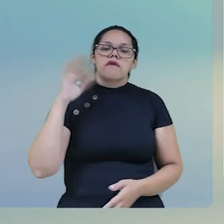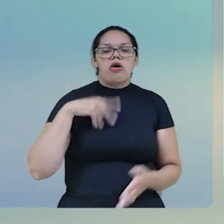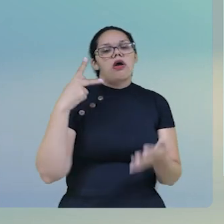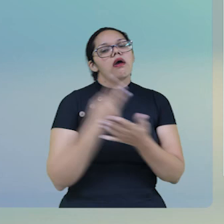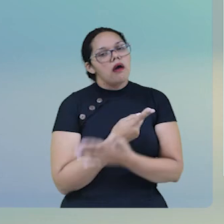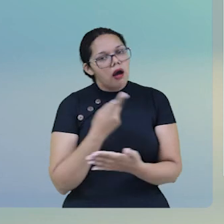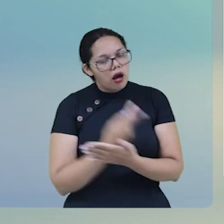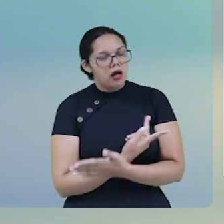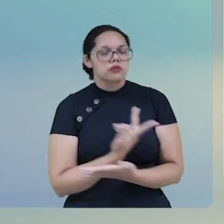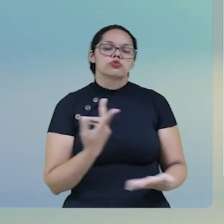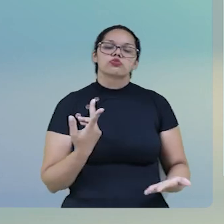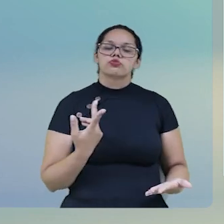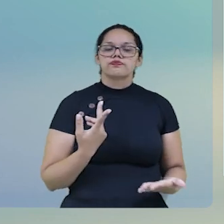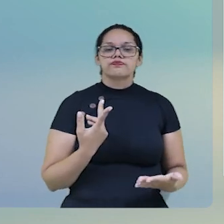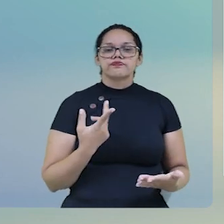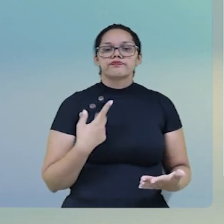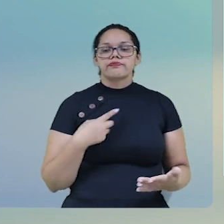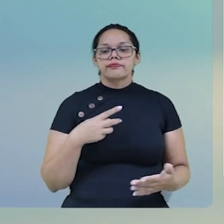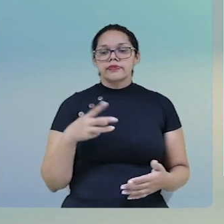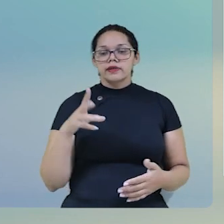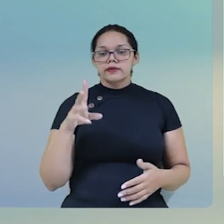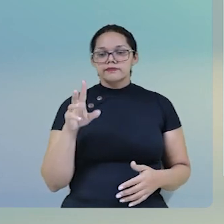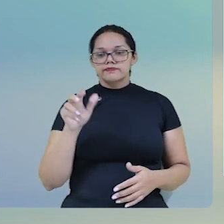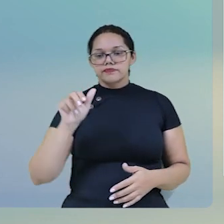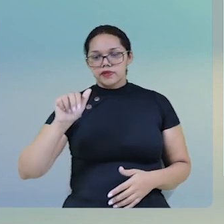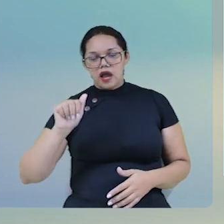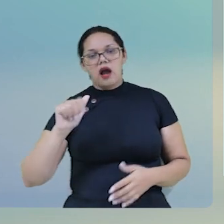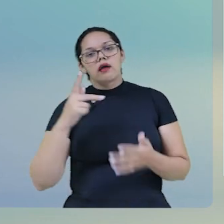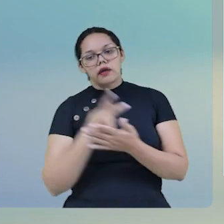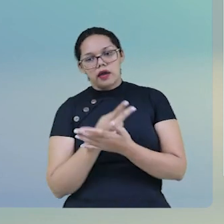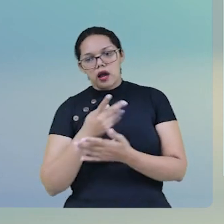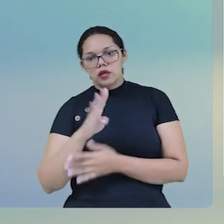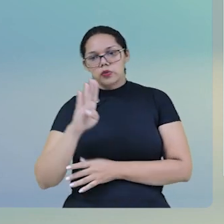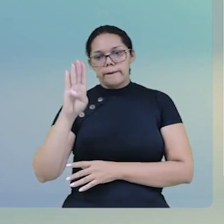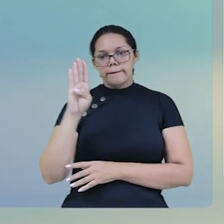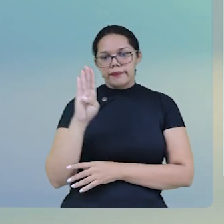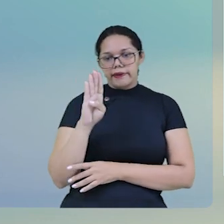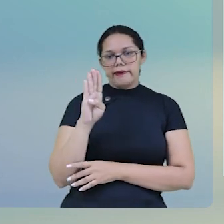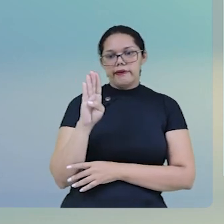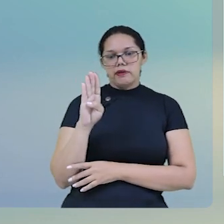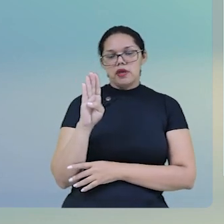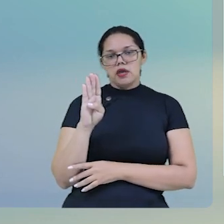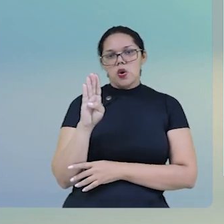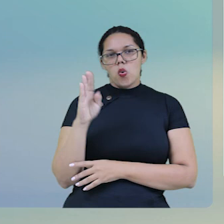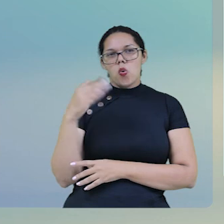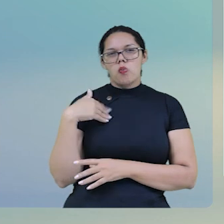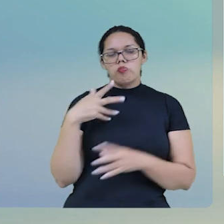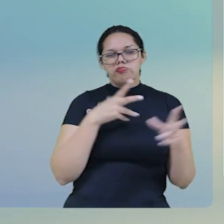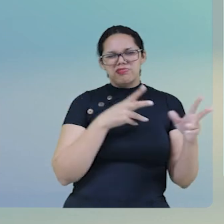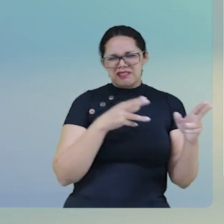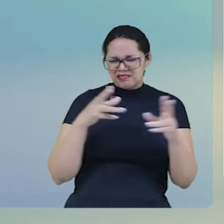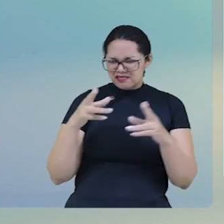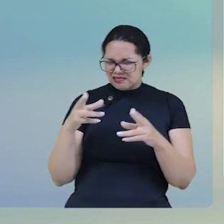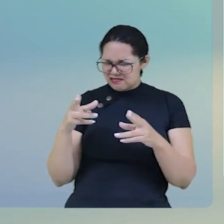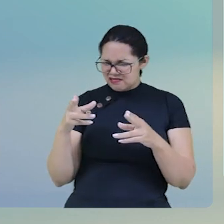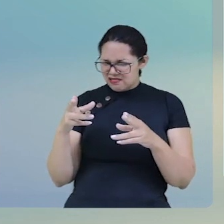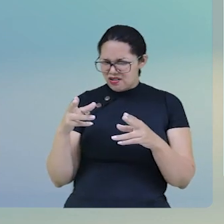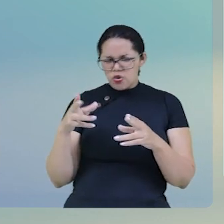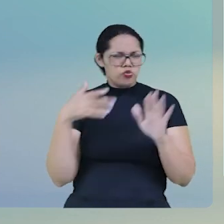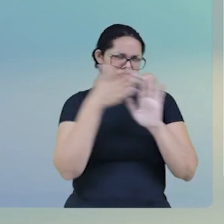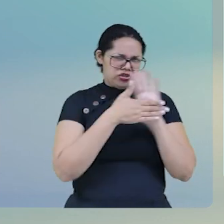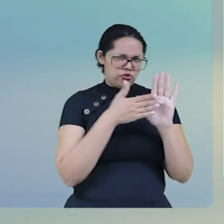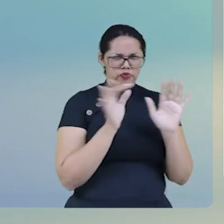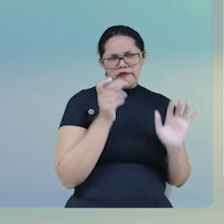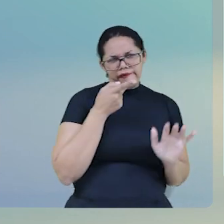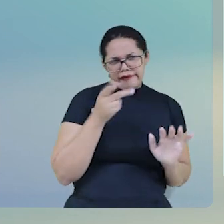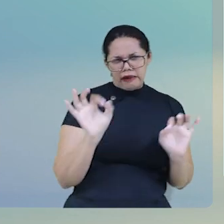Falso. A interferência da história da arte sobre padrões corporais valorizados no cotidiano? Também não, o texto não fala